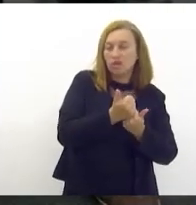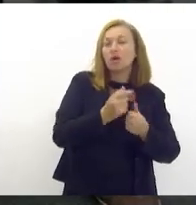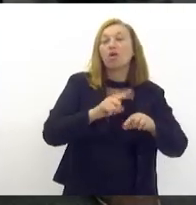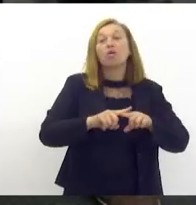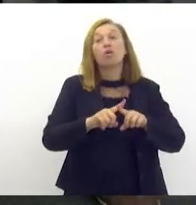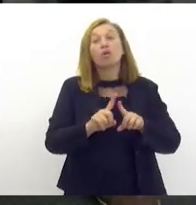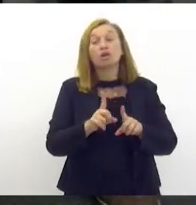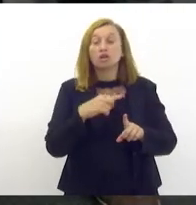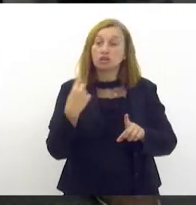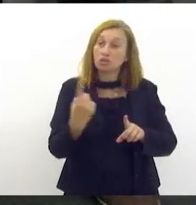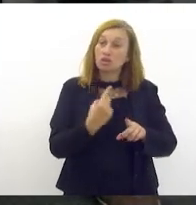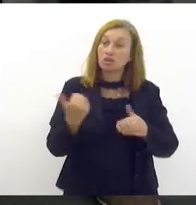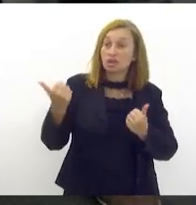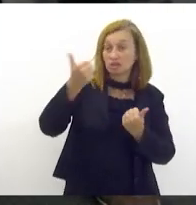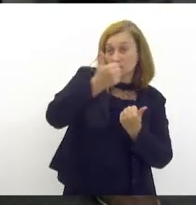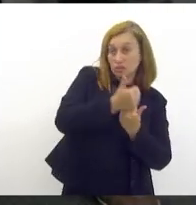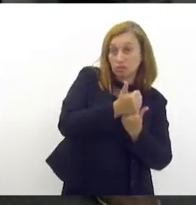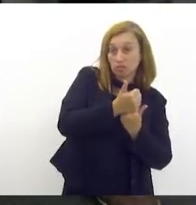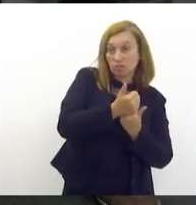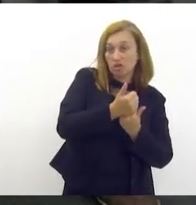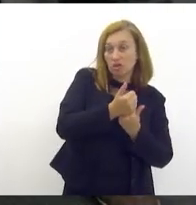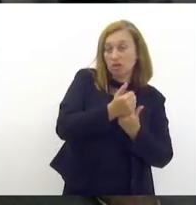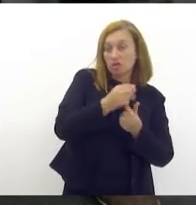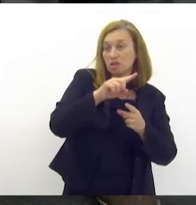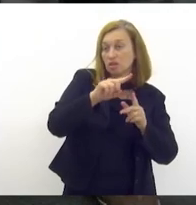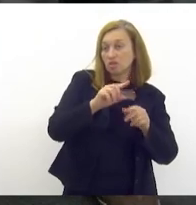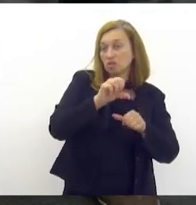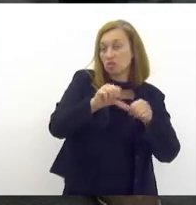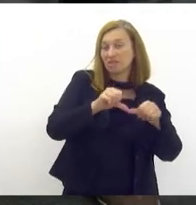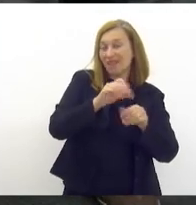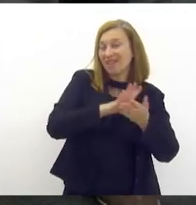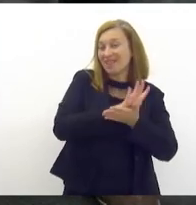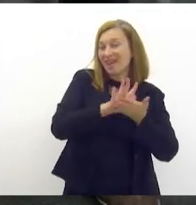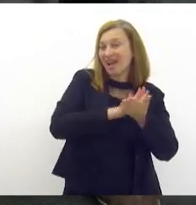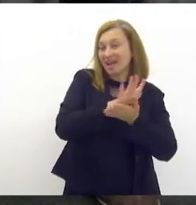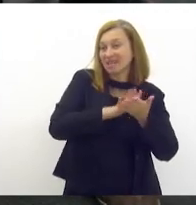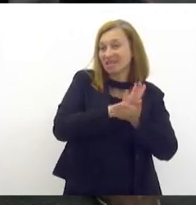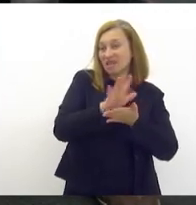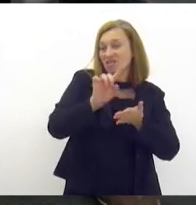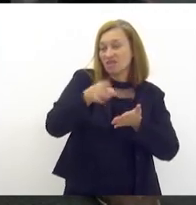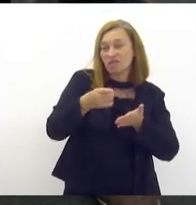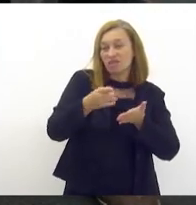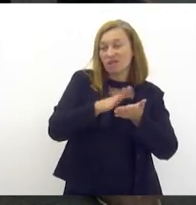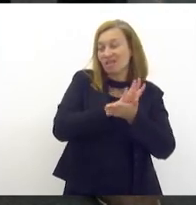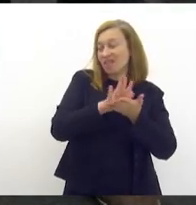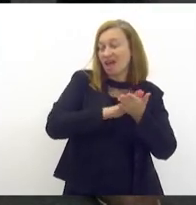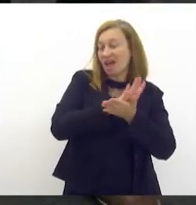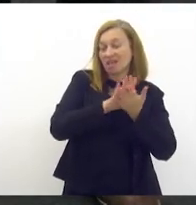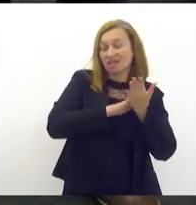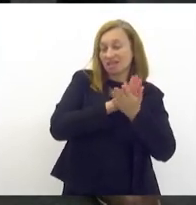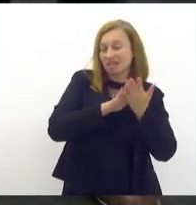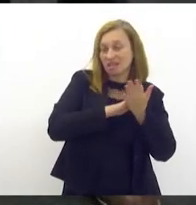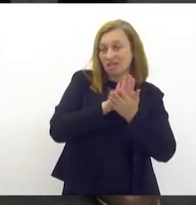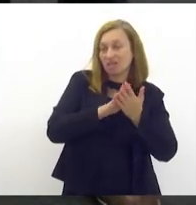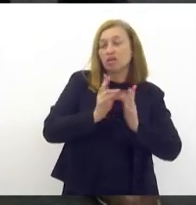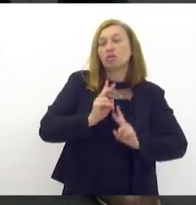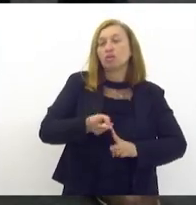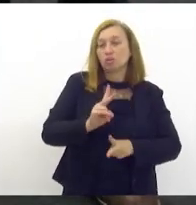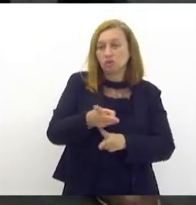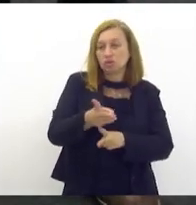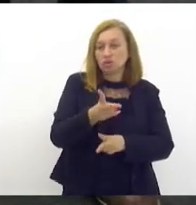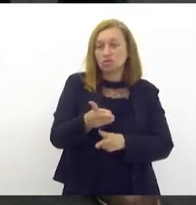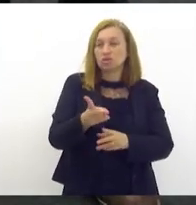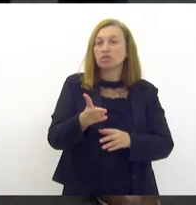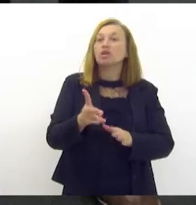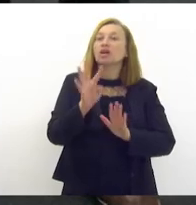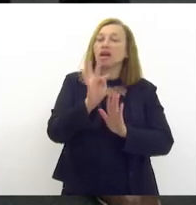nós, na subemenda, não mudemos absolutamente nada que não seja uma vírgula, um ponto, e mantemos ali a